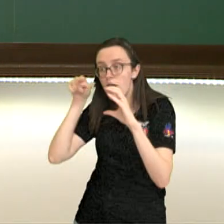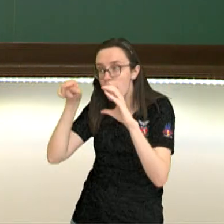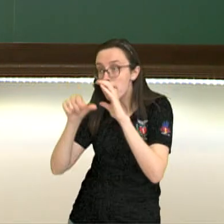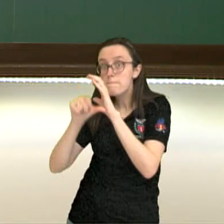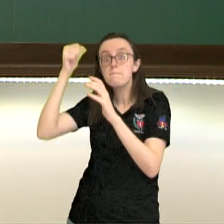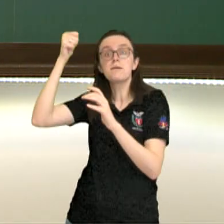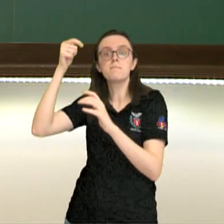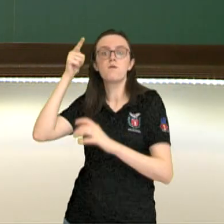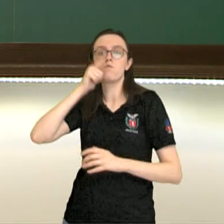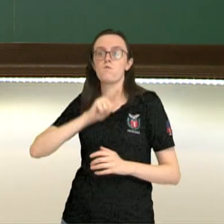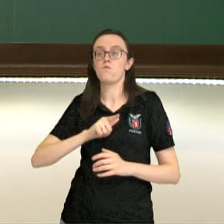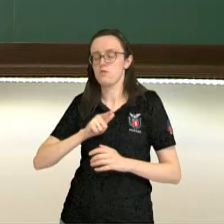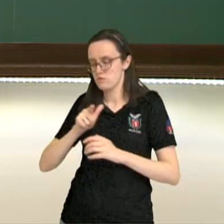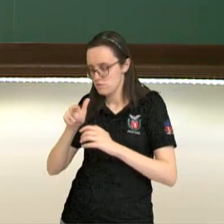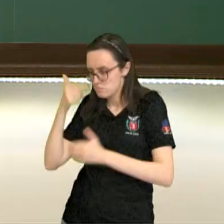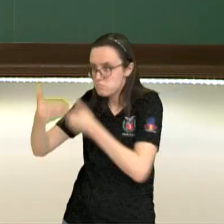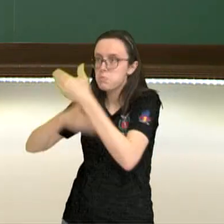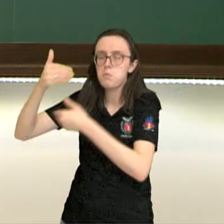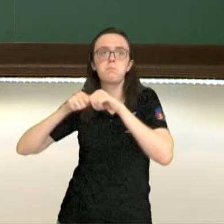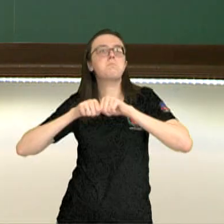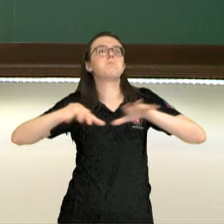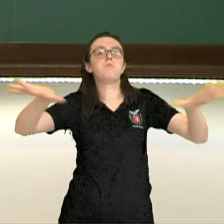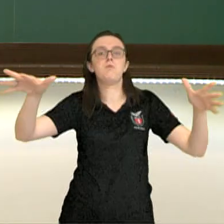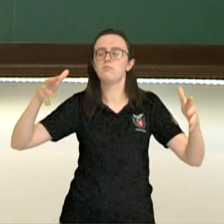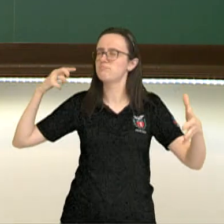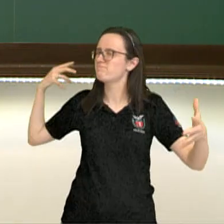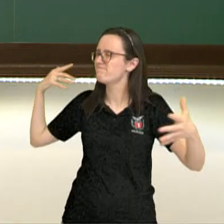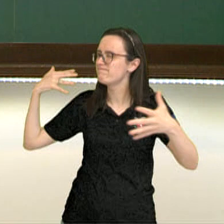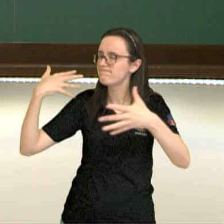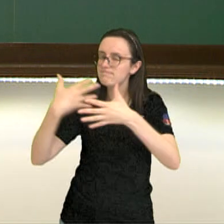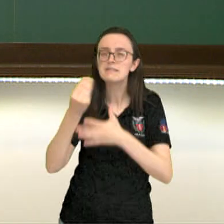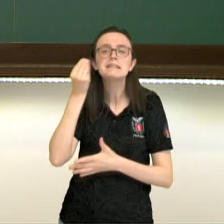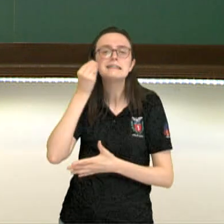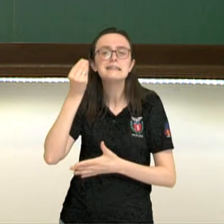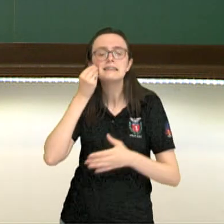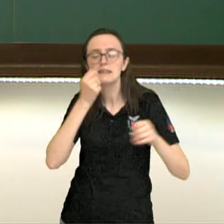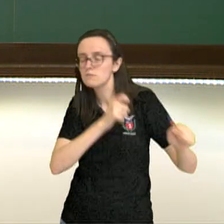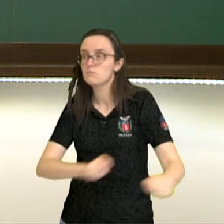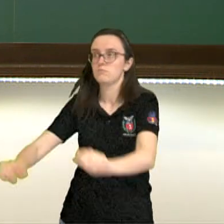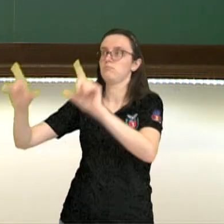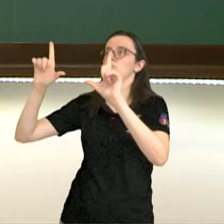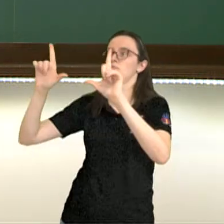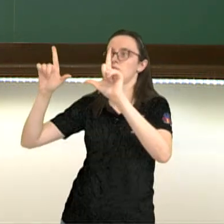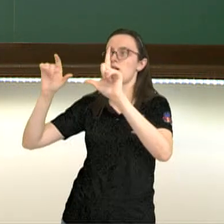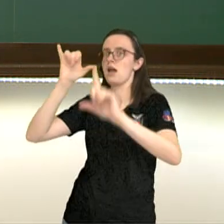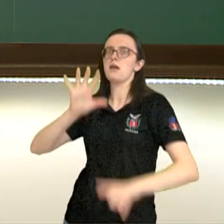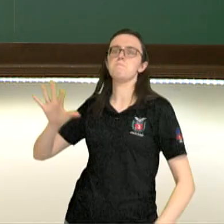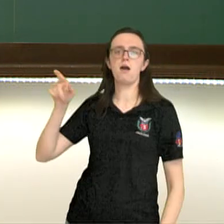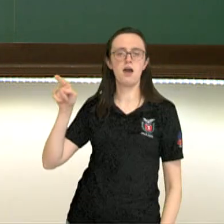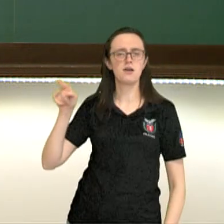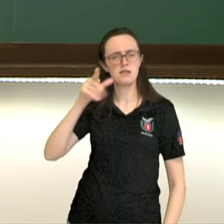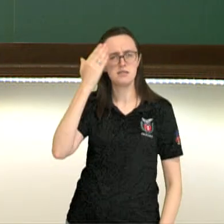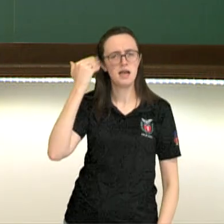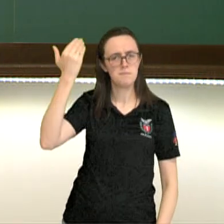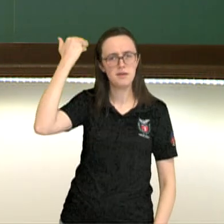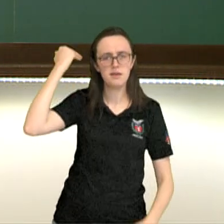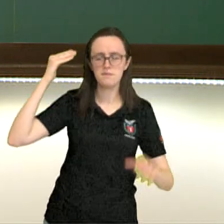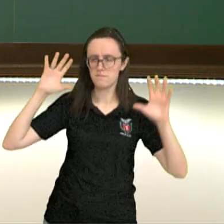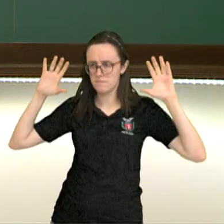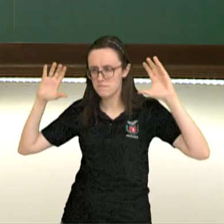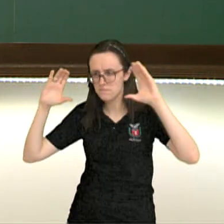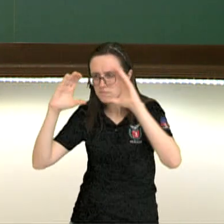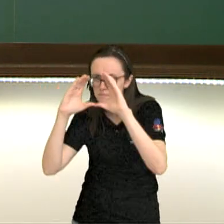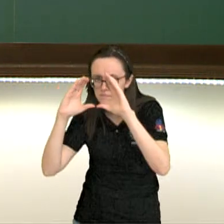realizar o sonho de muitas pessoas, que era imprimir uma imagem. A finalidade da câmara escura no tempo